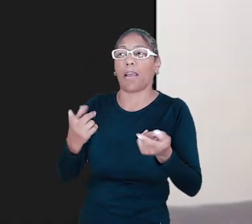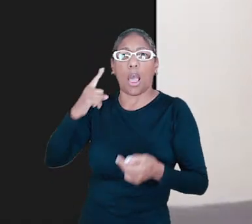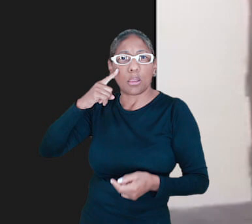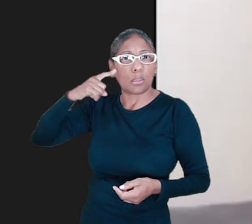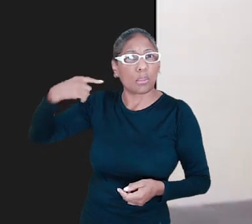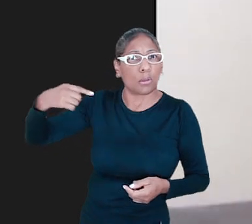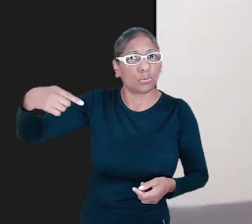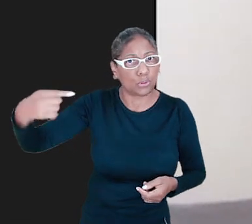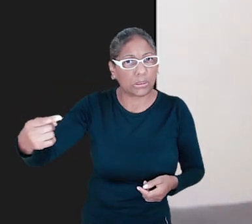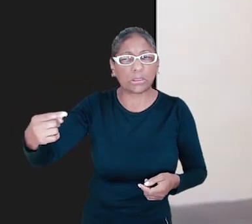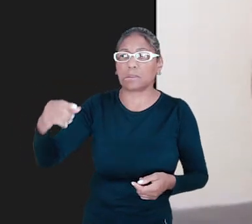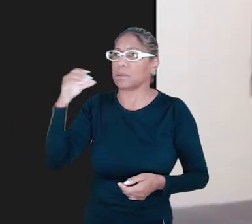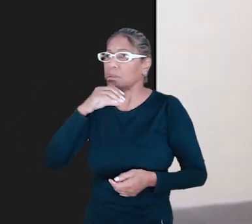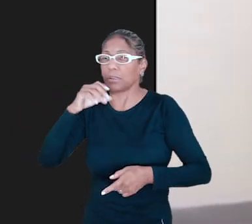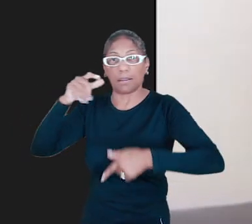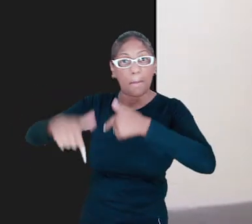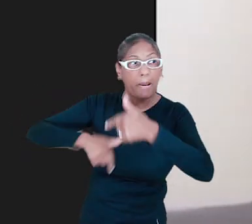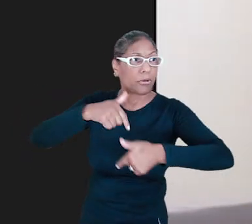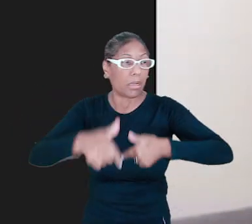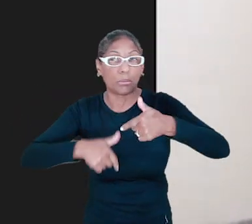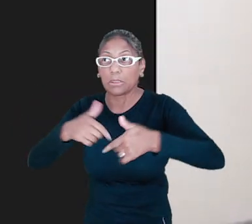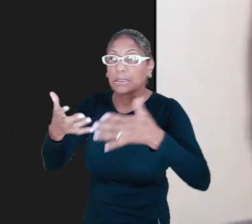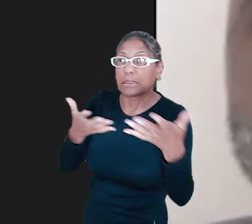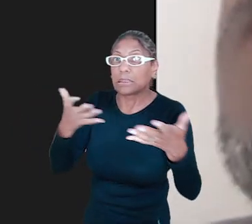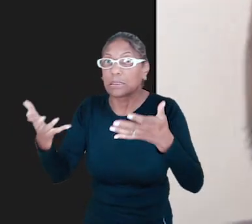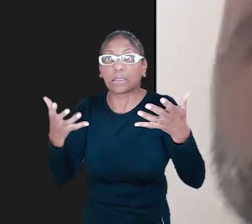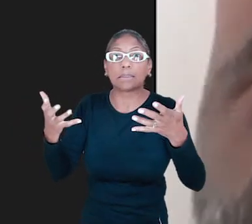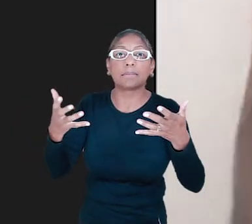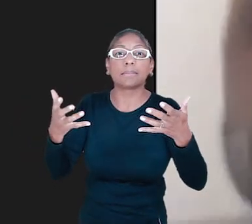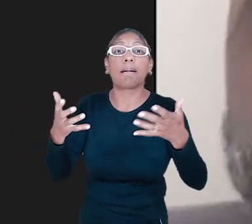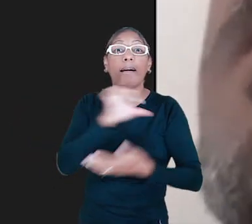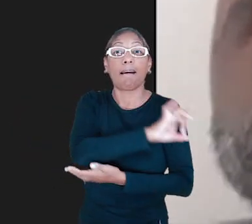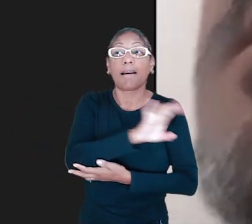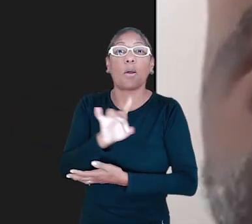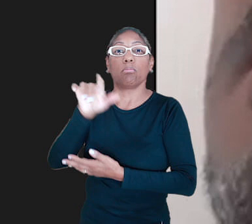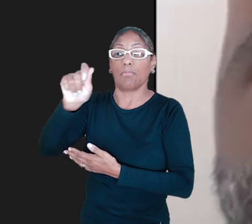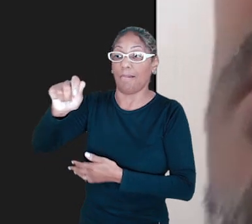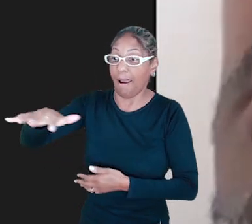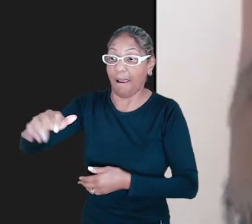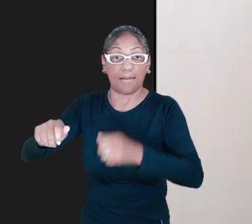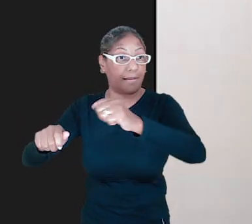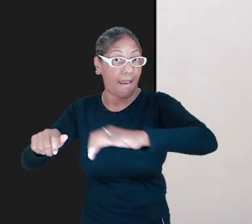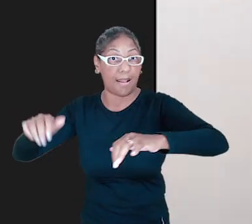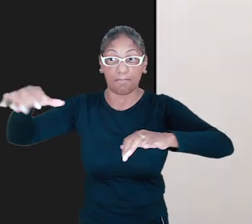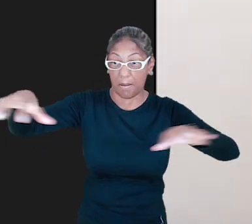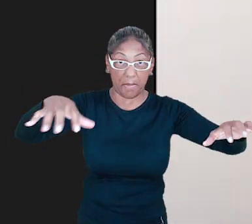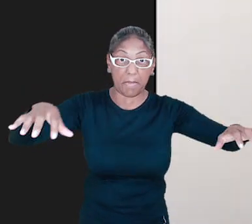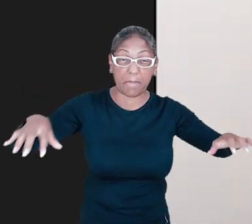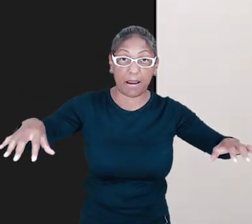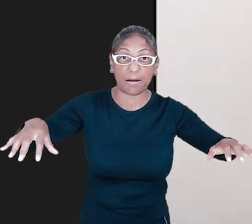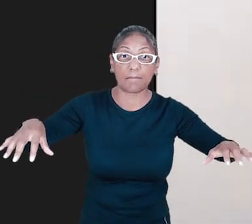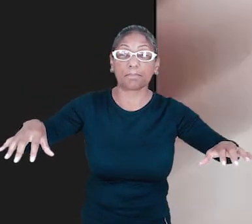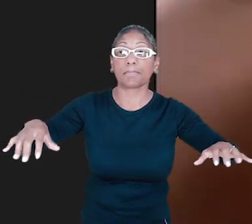do dia a dia, da correria do trabalho, cada um ali na sua esfera, a gente não tinha